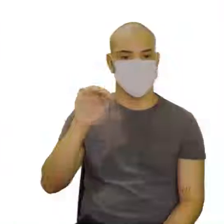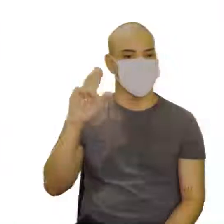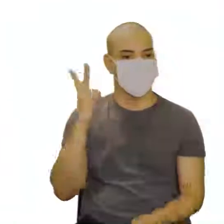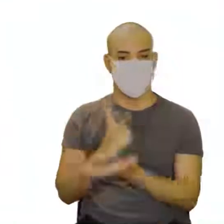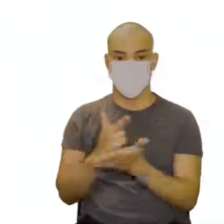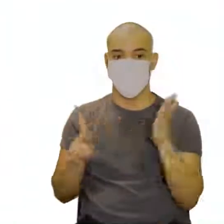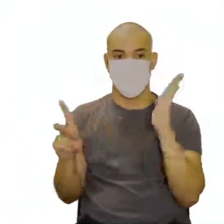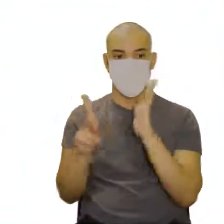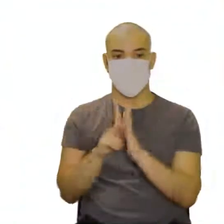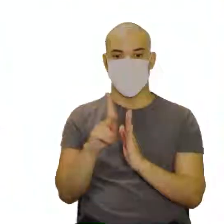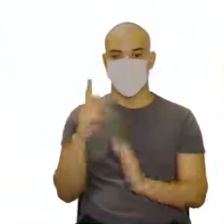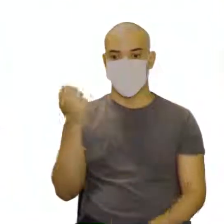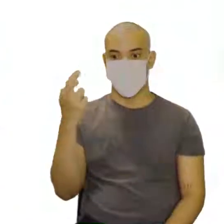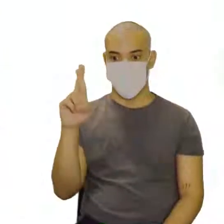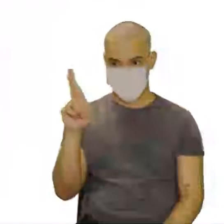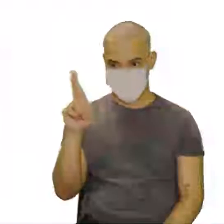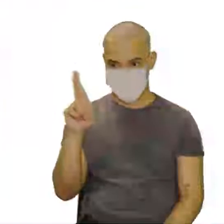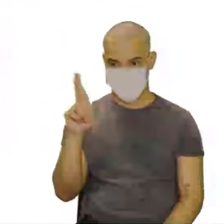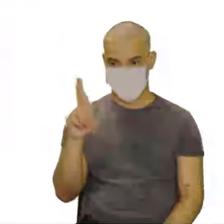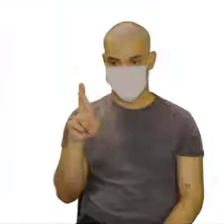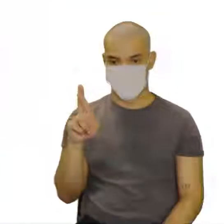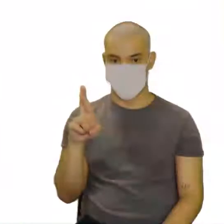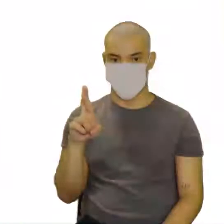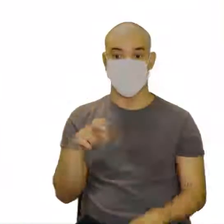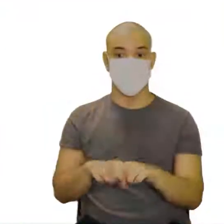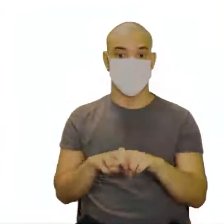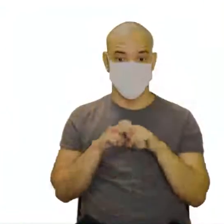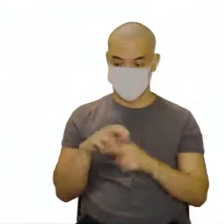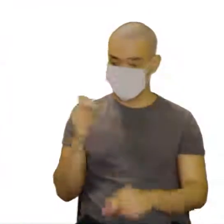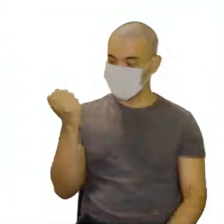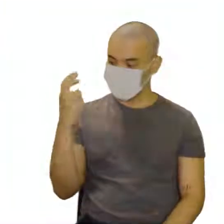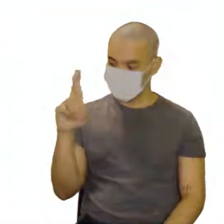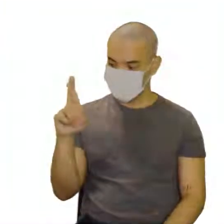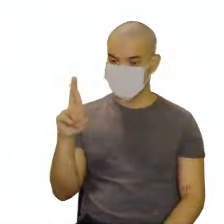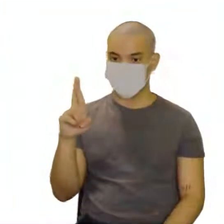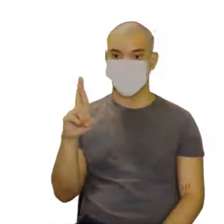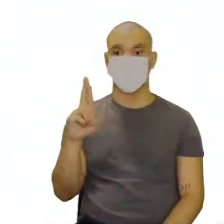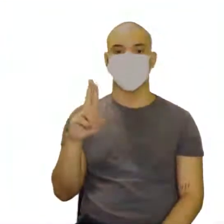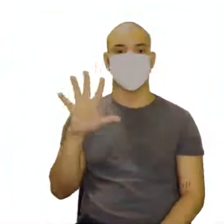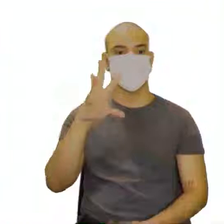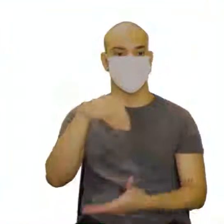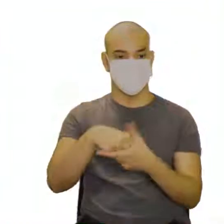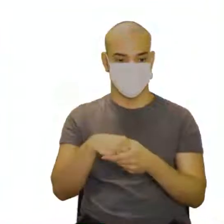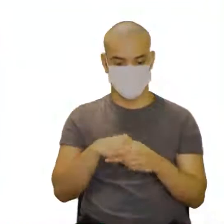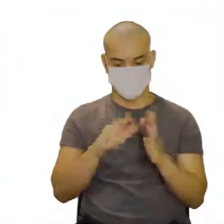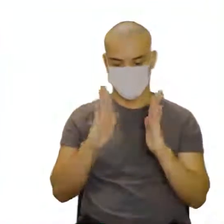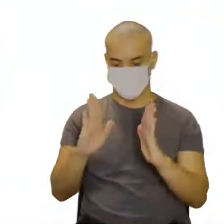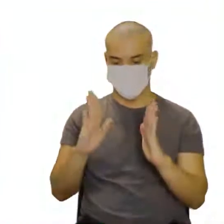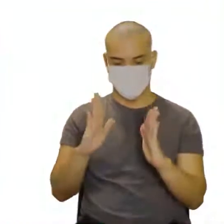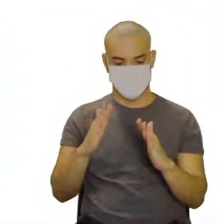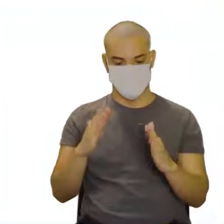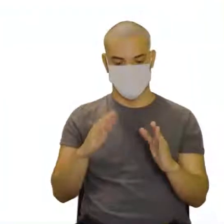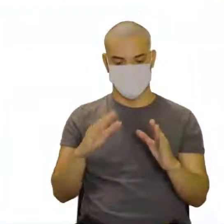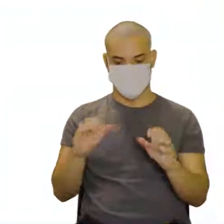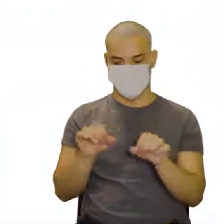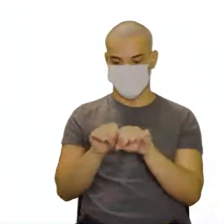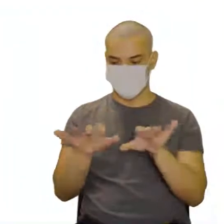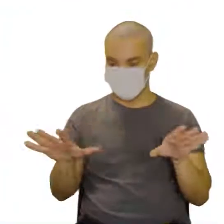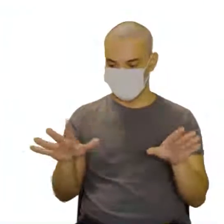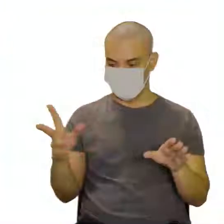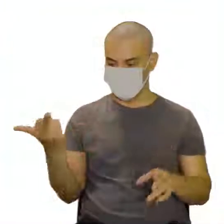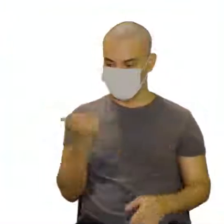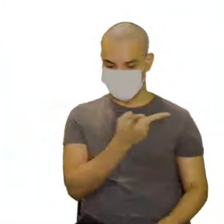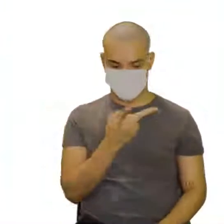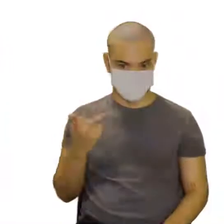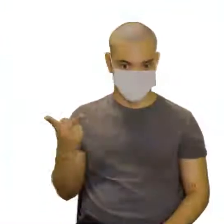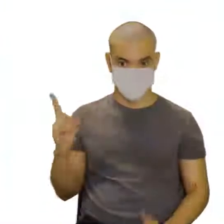seja o próprio ar, tá, pessoal? Então, o ar lá entre as placas condutoras paralelas do